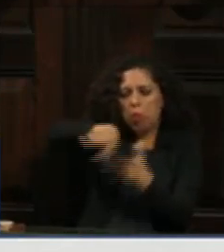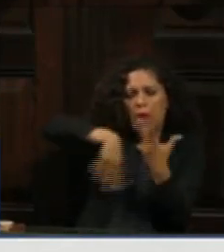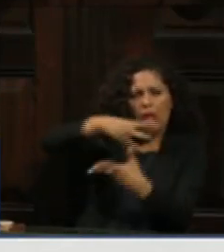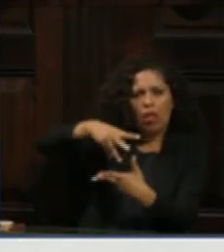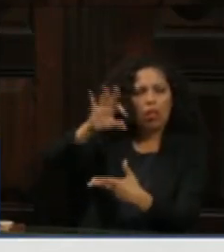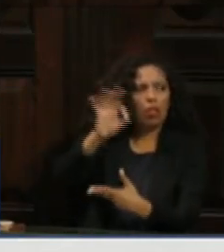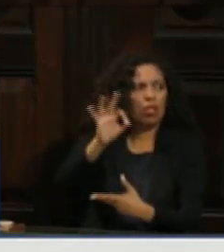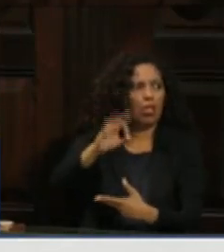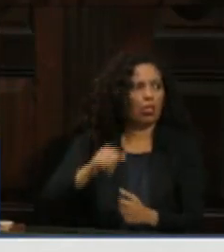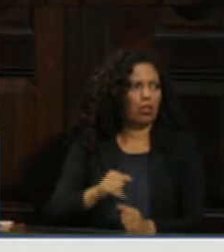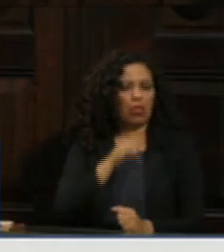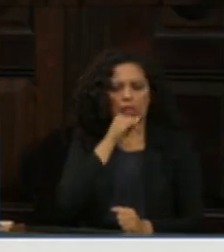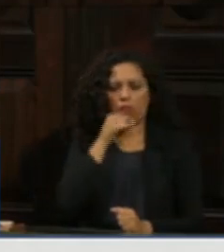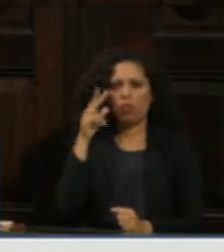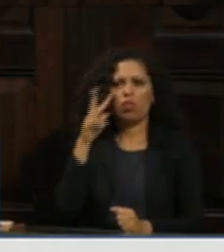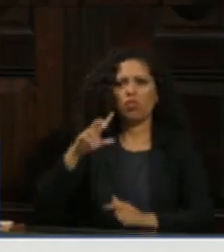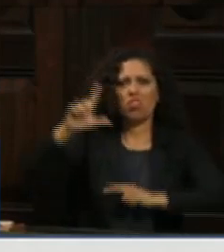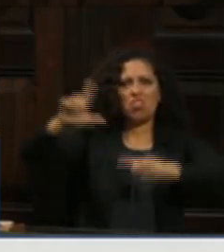à urna,